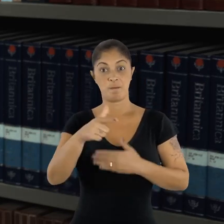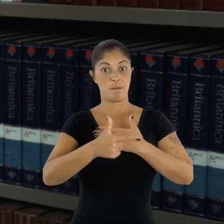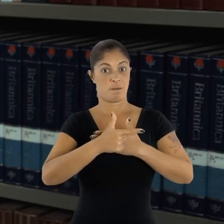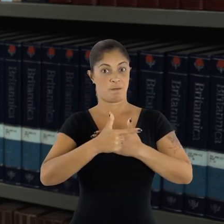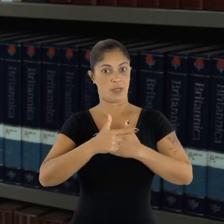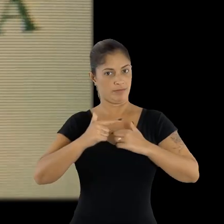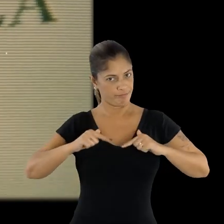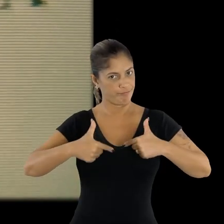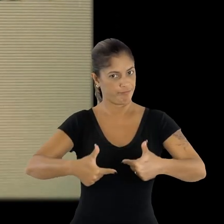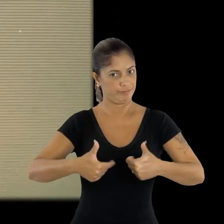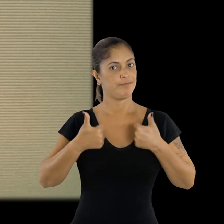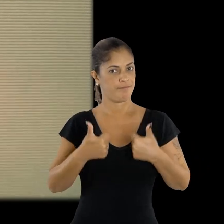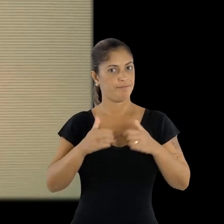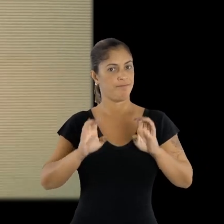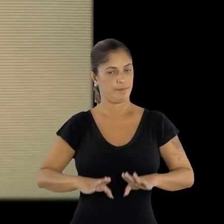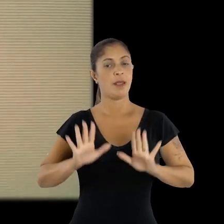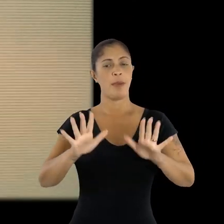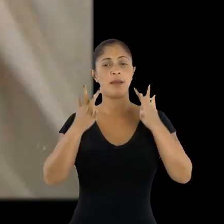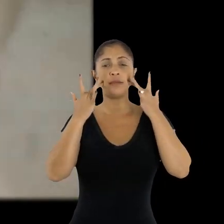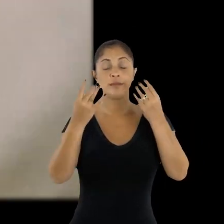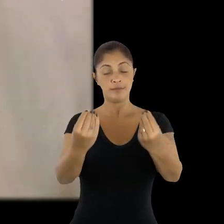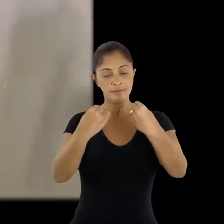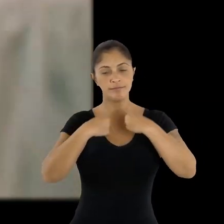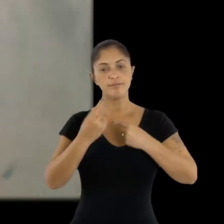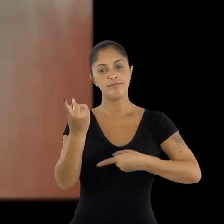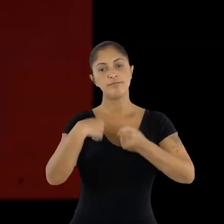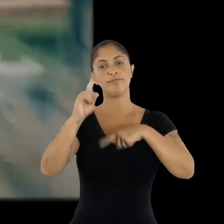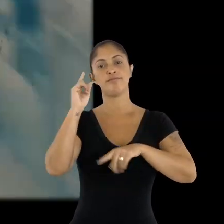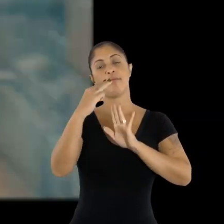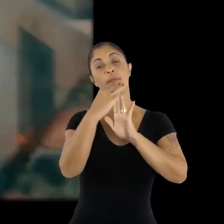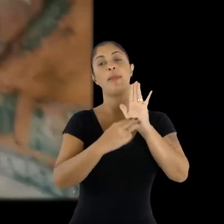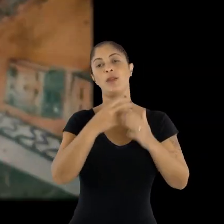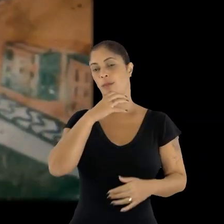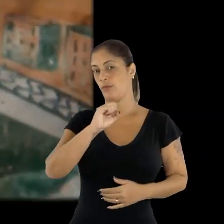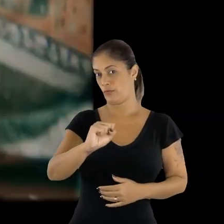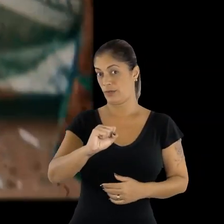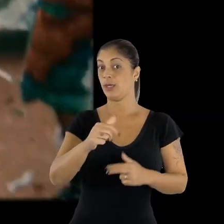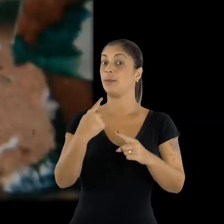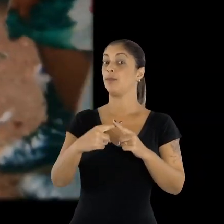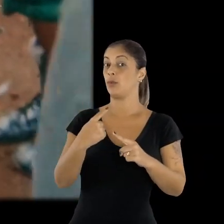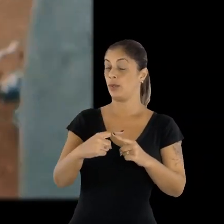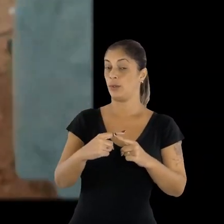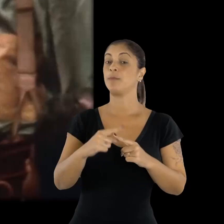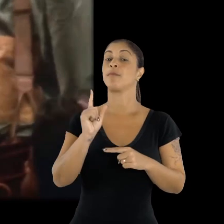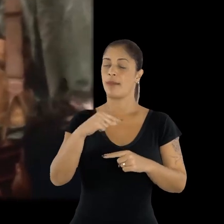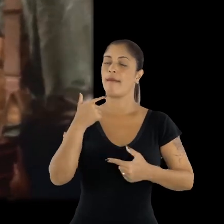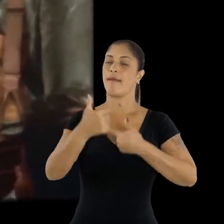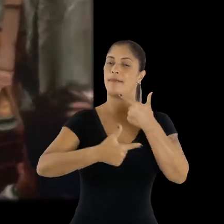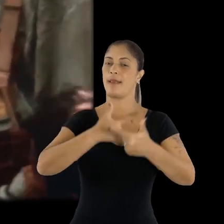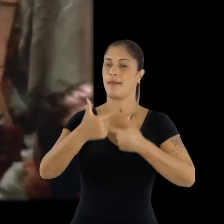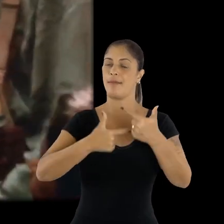seus papéis. Então, o teatro me enriqueceu muito na aplicação do método Paulo Freire, porque também é um